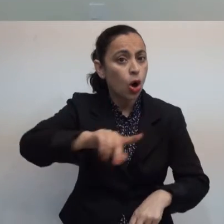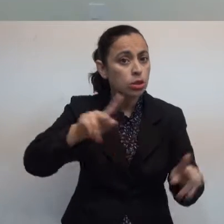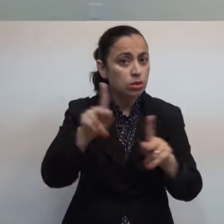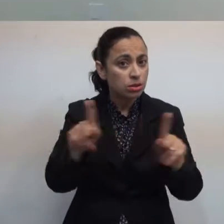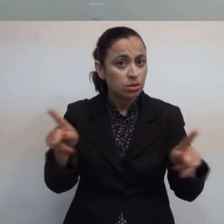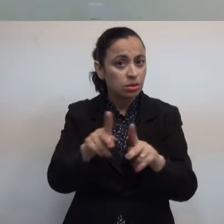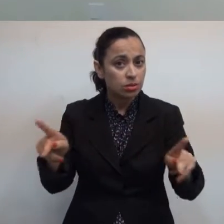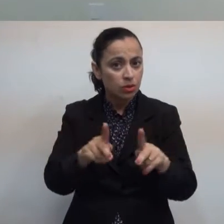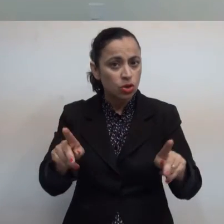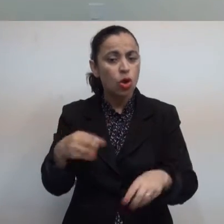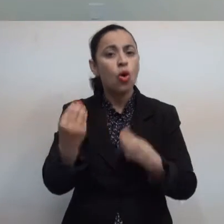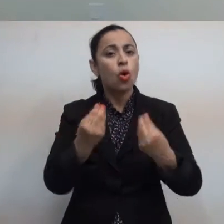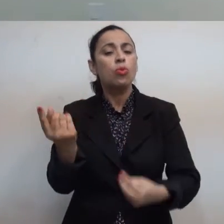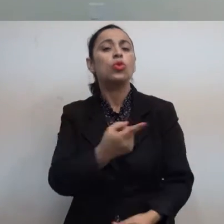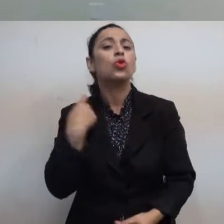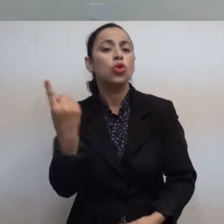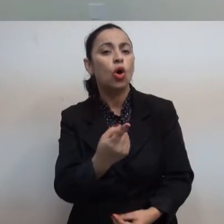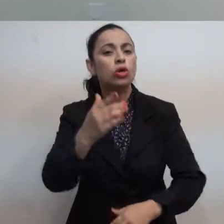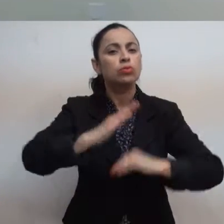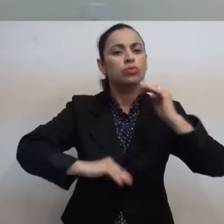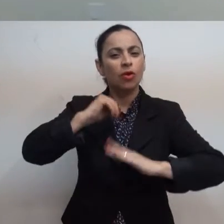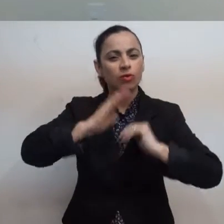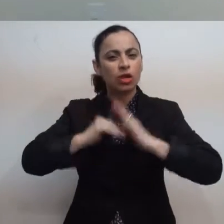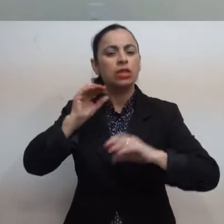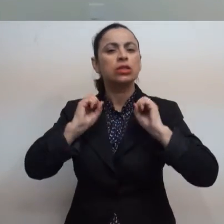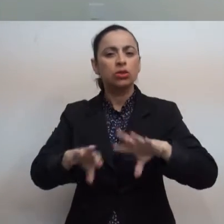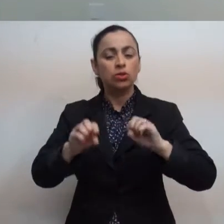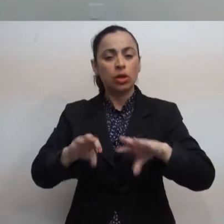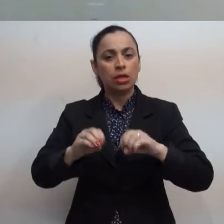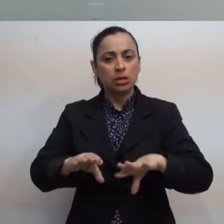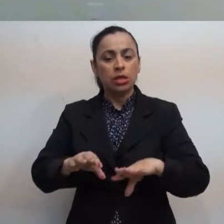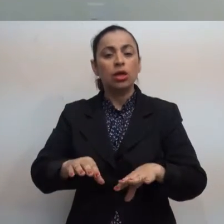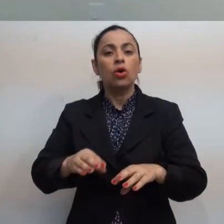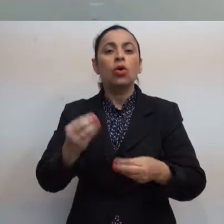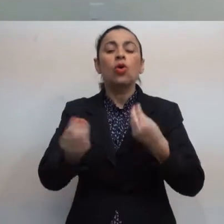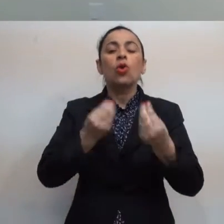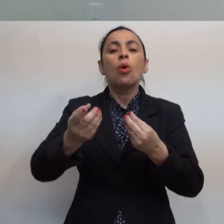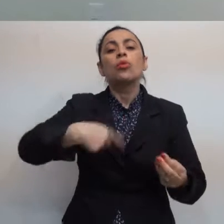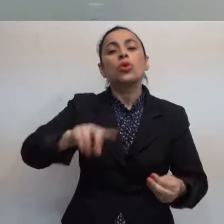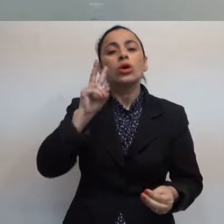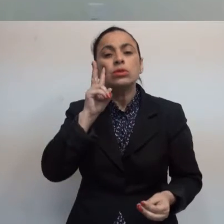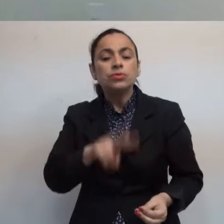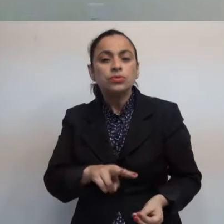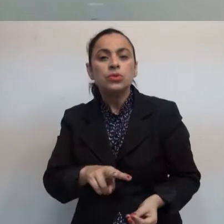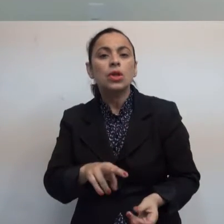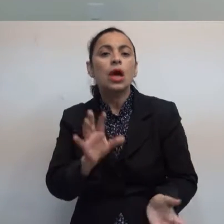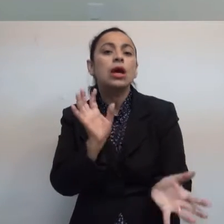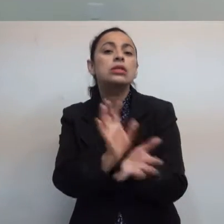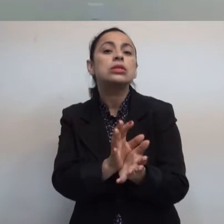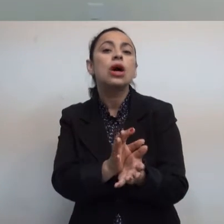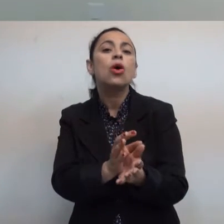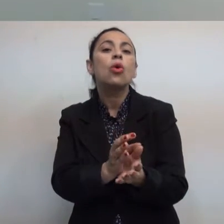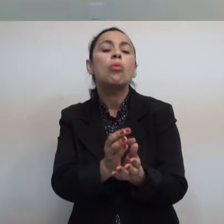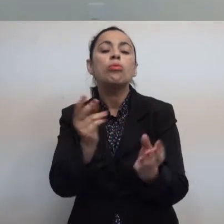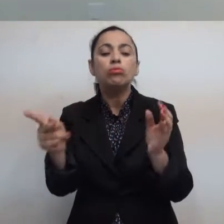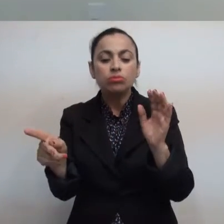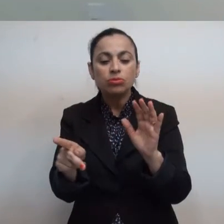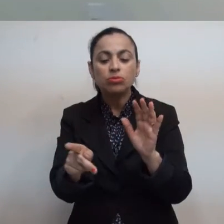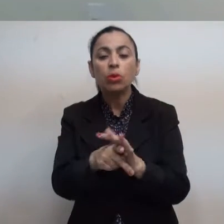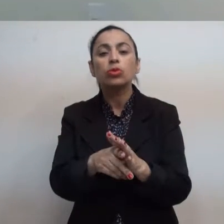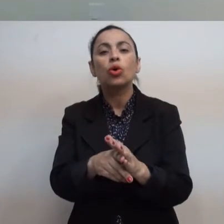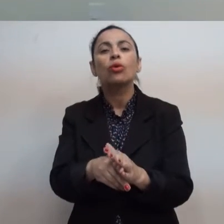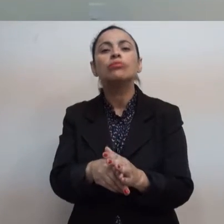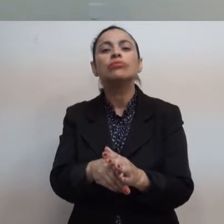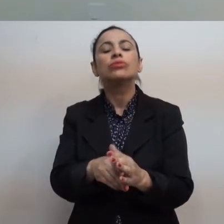Mas como que nós, professores, como que nós, profissionais da educação, vemos essa questão